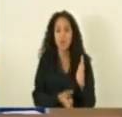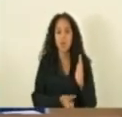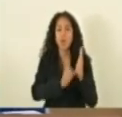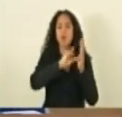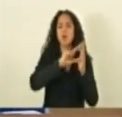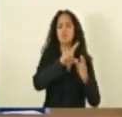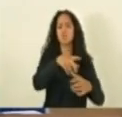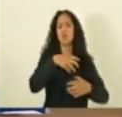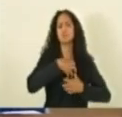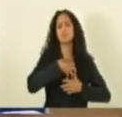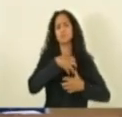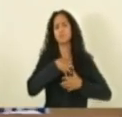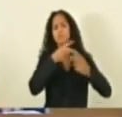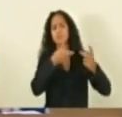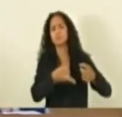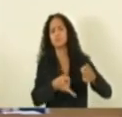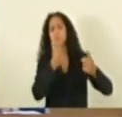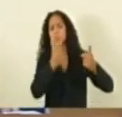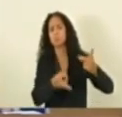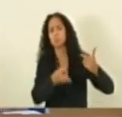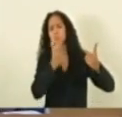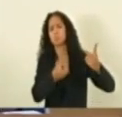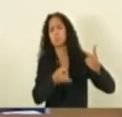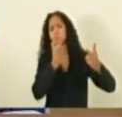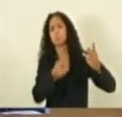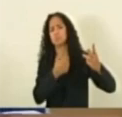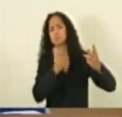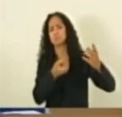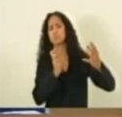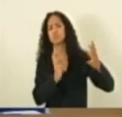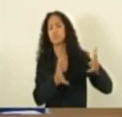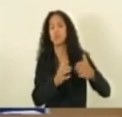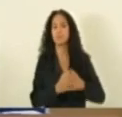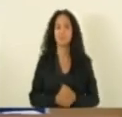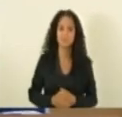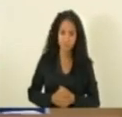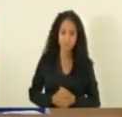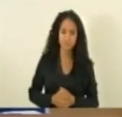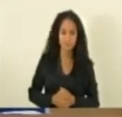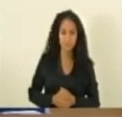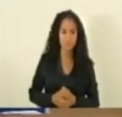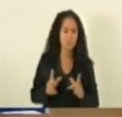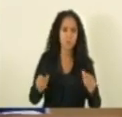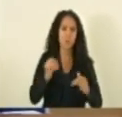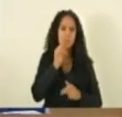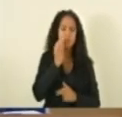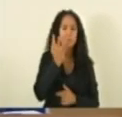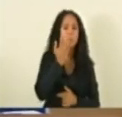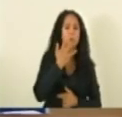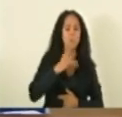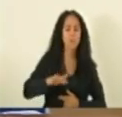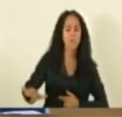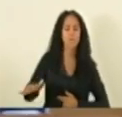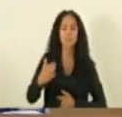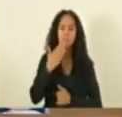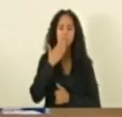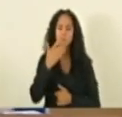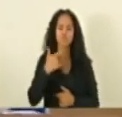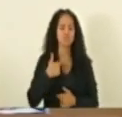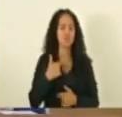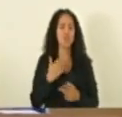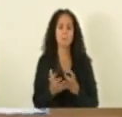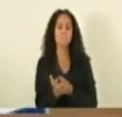sinalizavam para que algo pudesse ocorrer. Principalmente, uma criança não pode simplesmente pedir para sair da escola e sair da